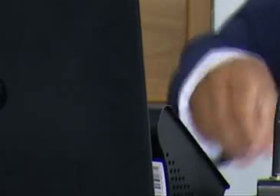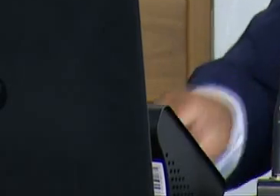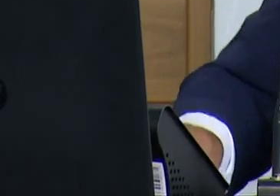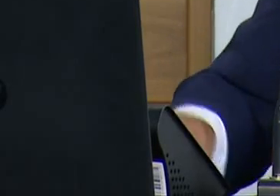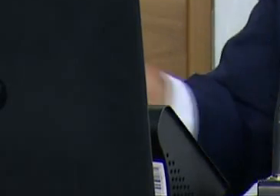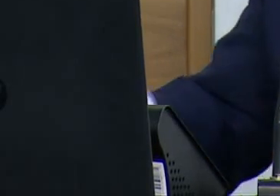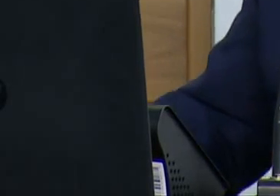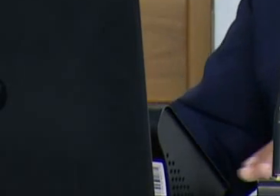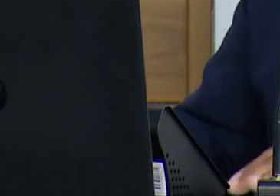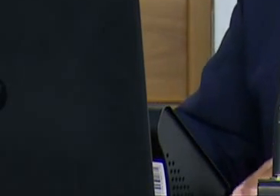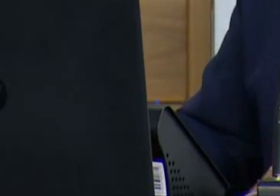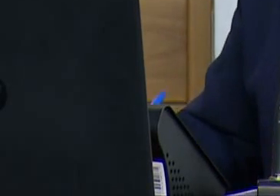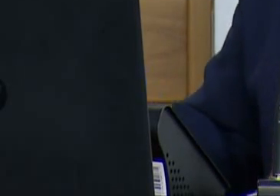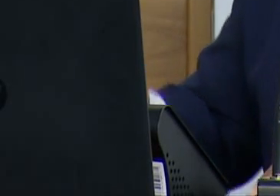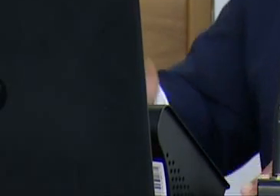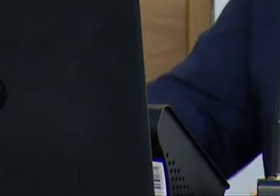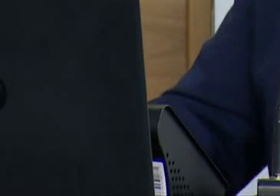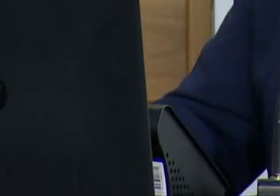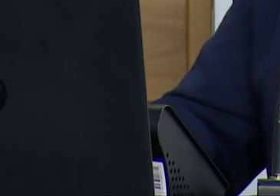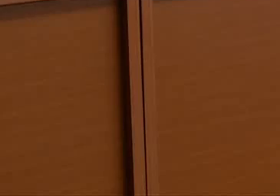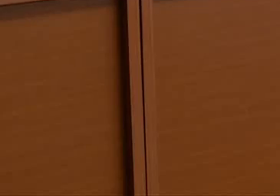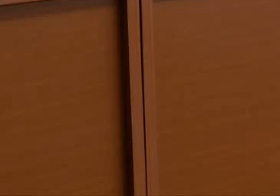dia, presidente,